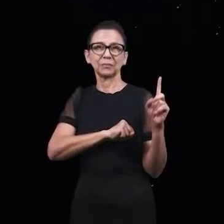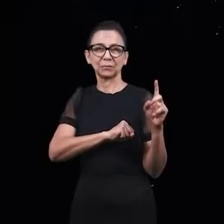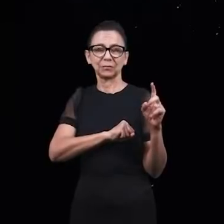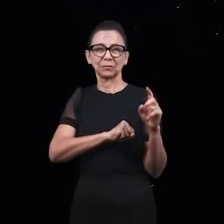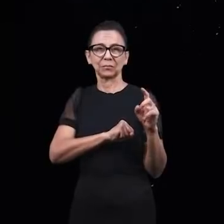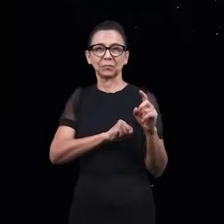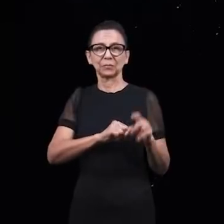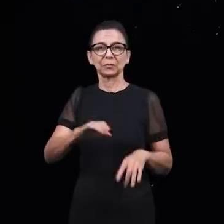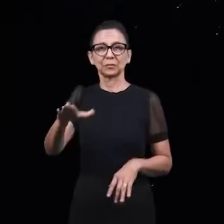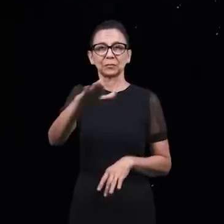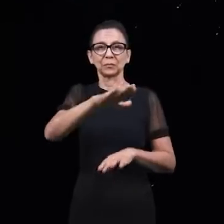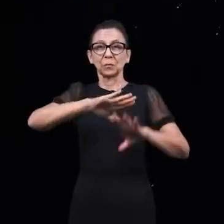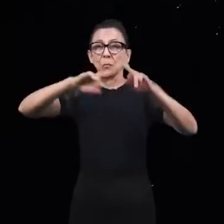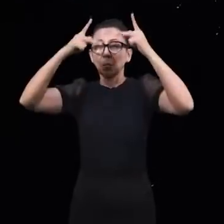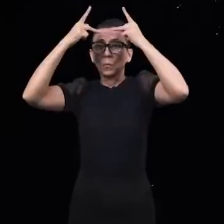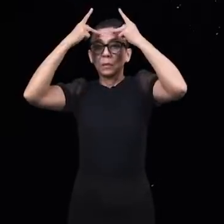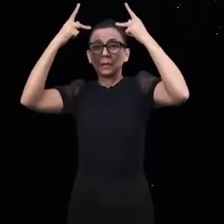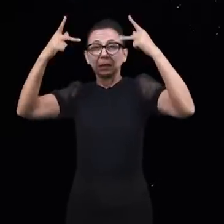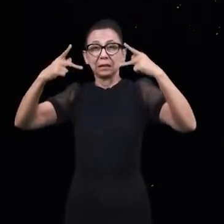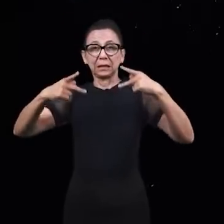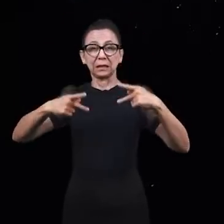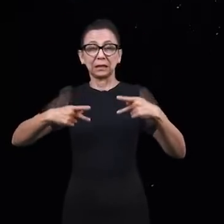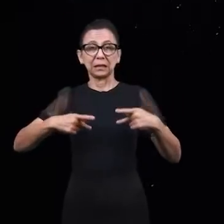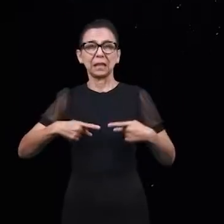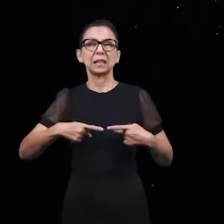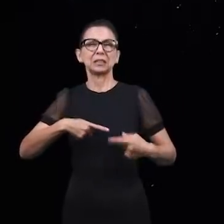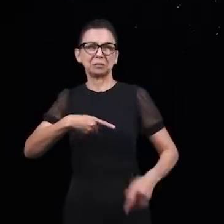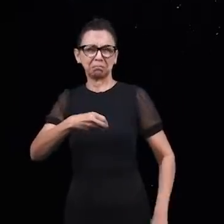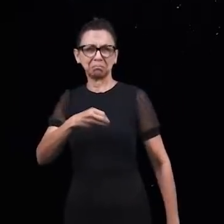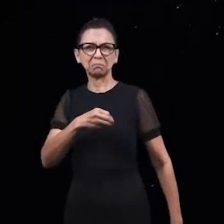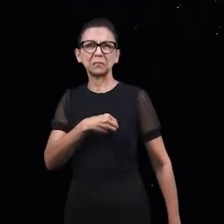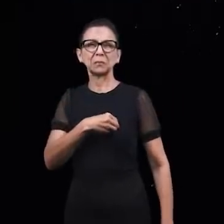amor ao pecador.